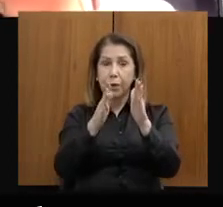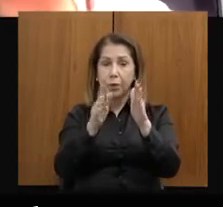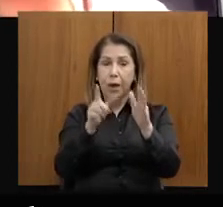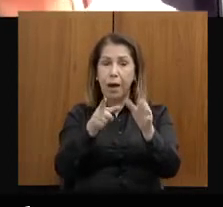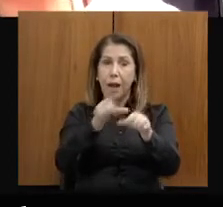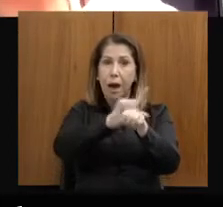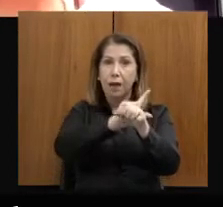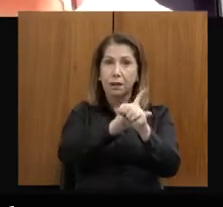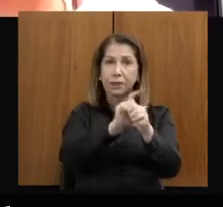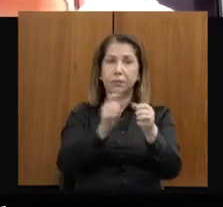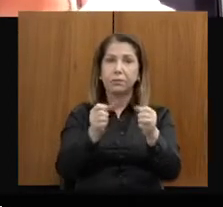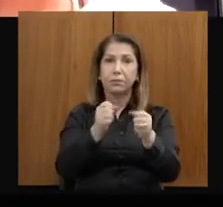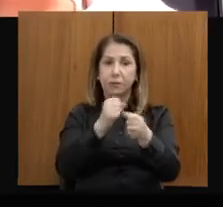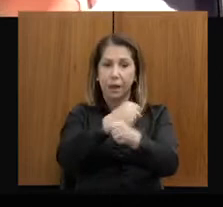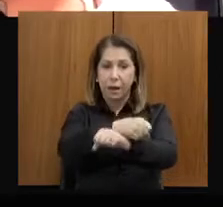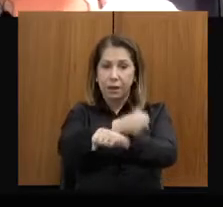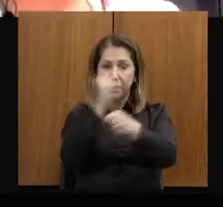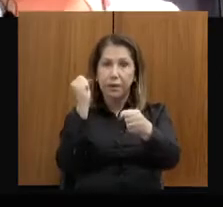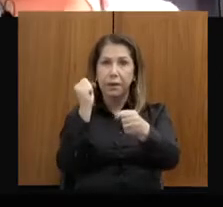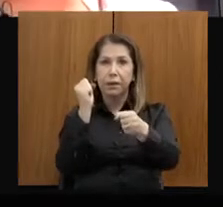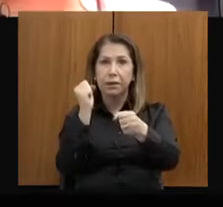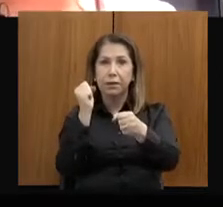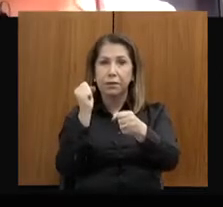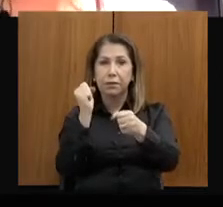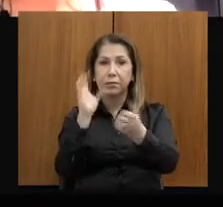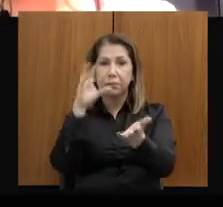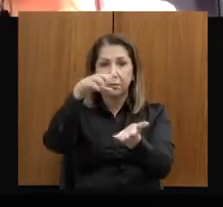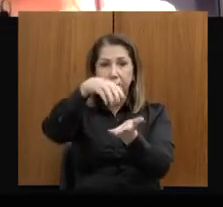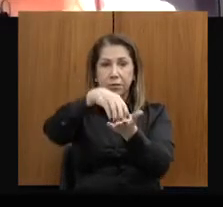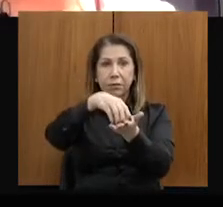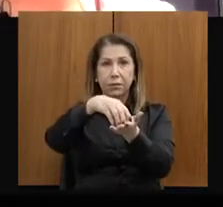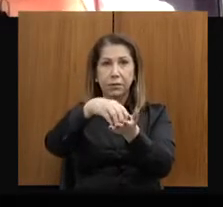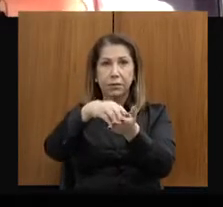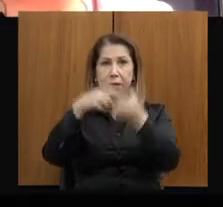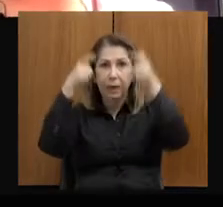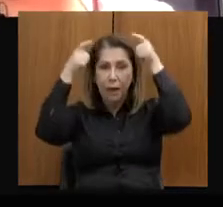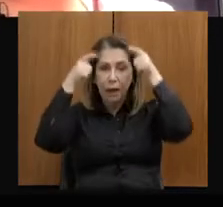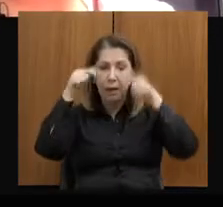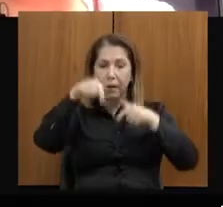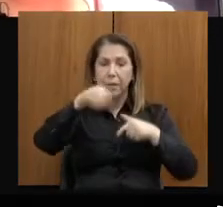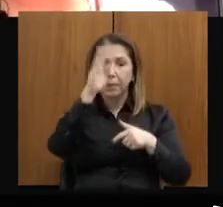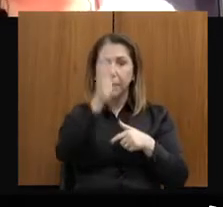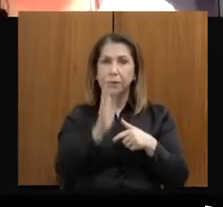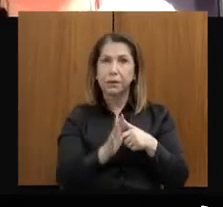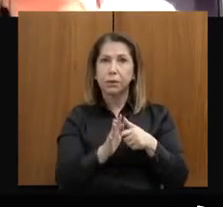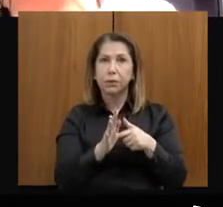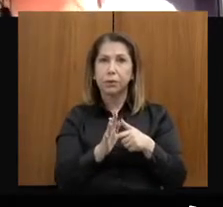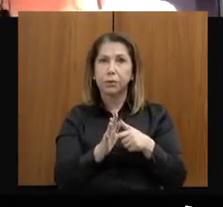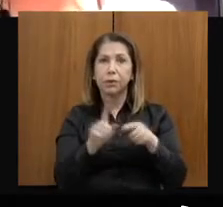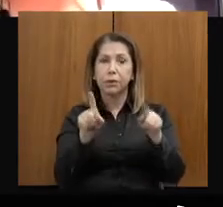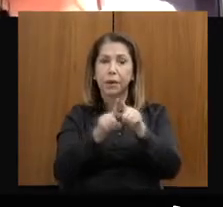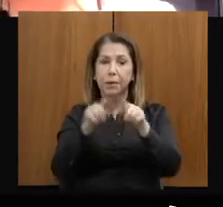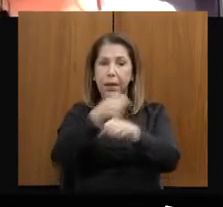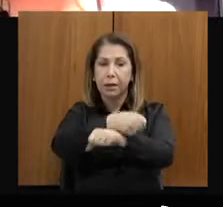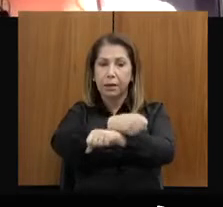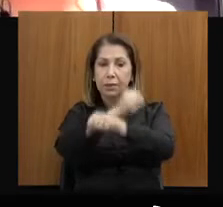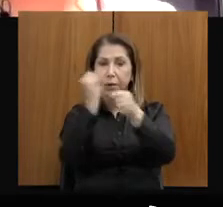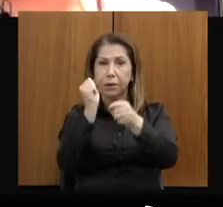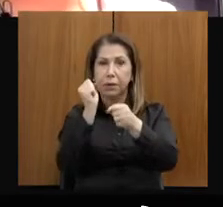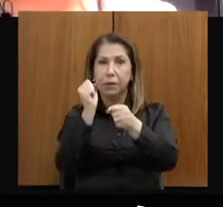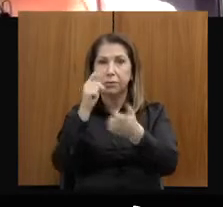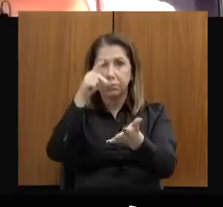da república e com a instalação o Republicano e com a abolição da escravidão